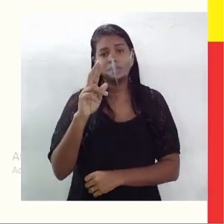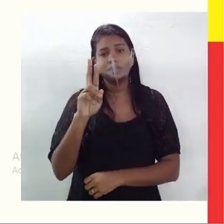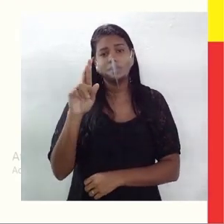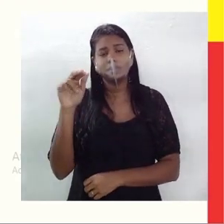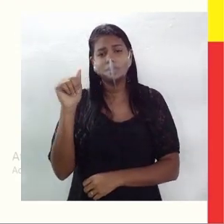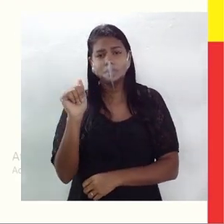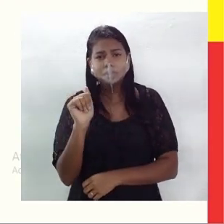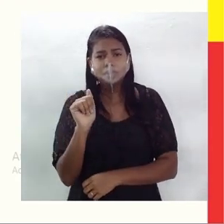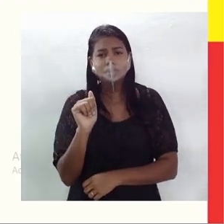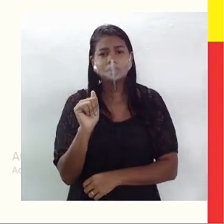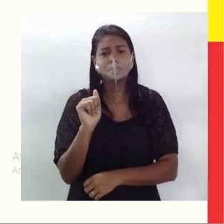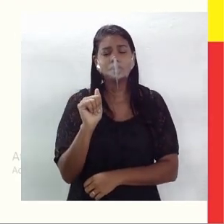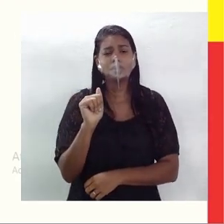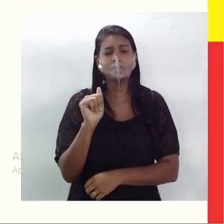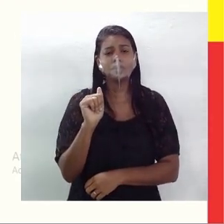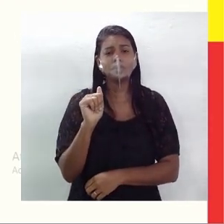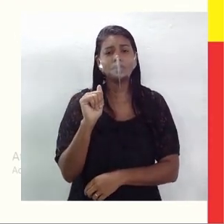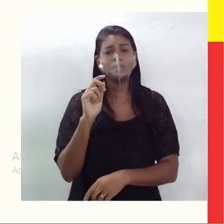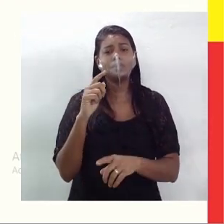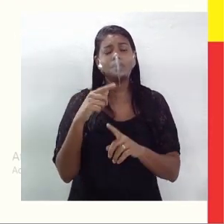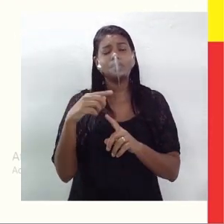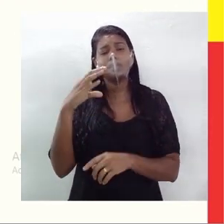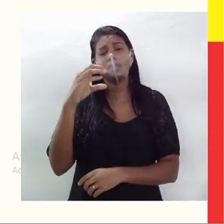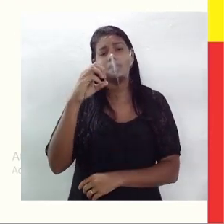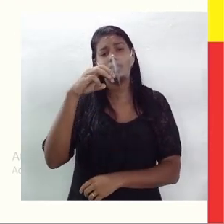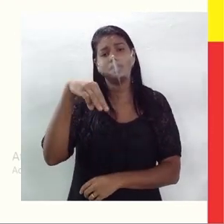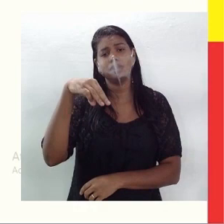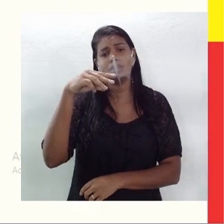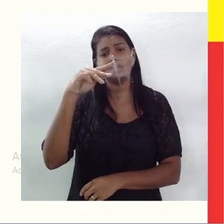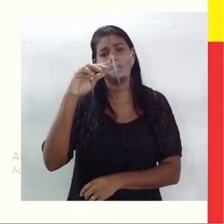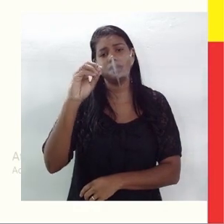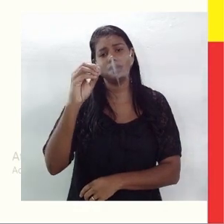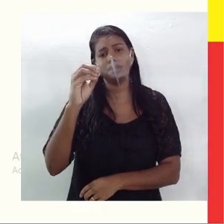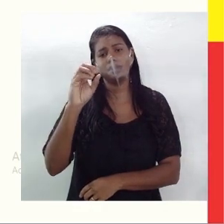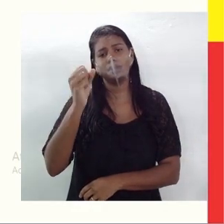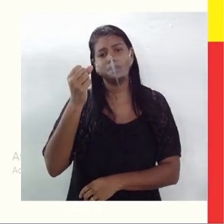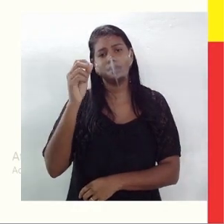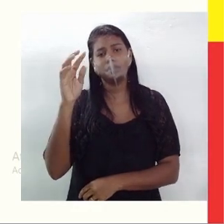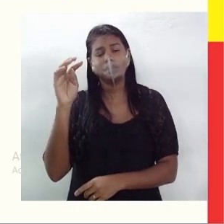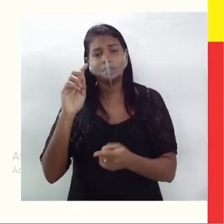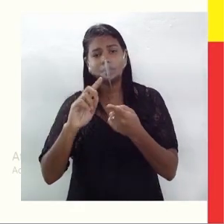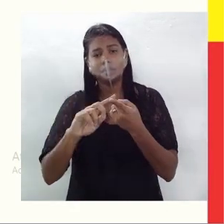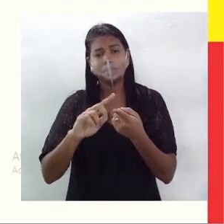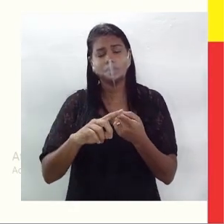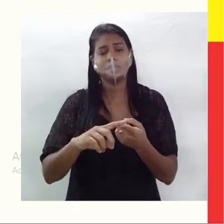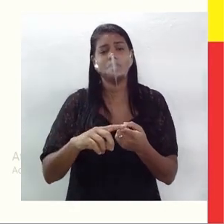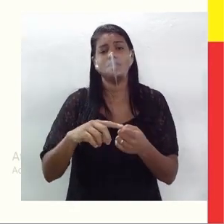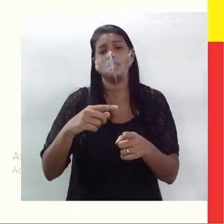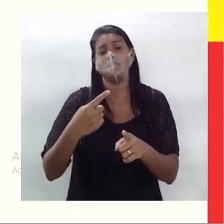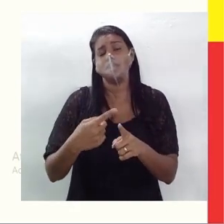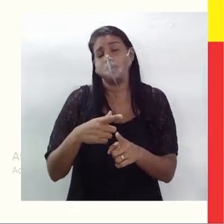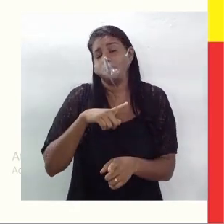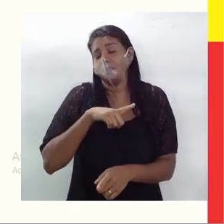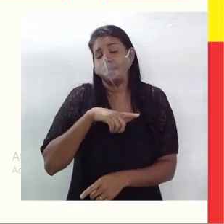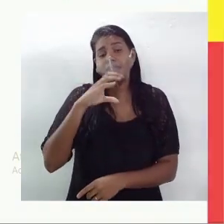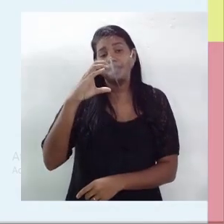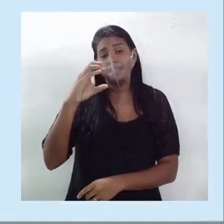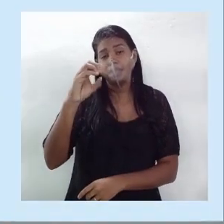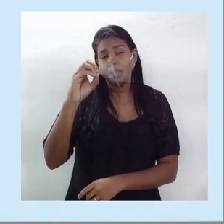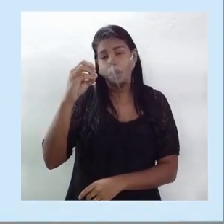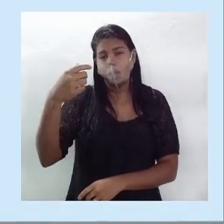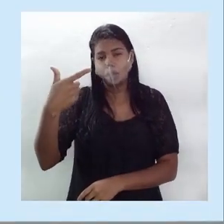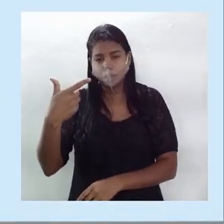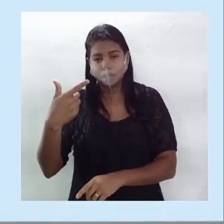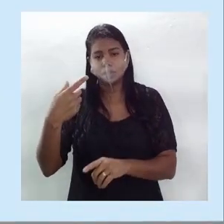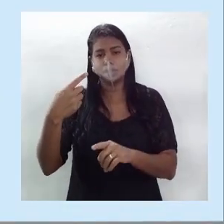vai ser composta. Porque a gente tem lá, CO2. Eu tenho o carbono e